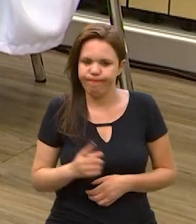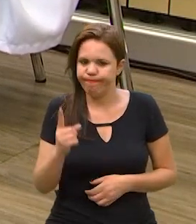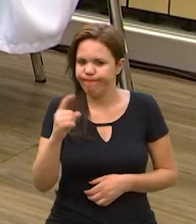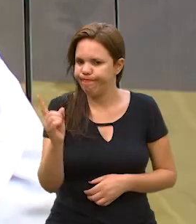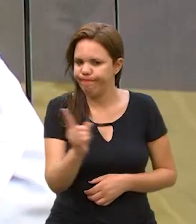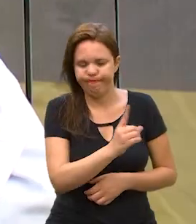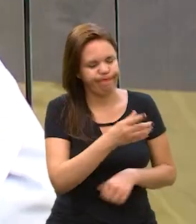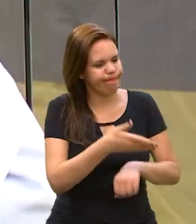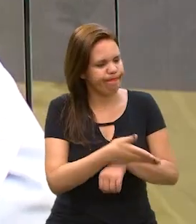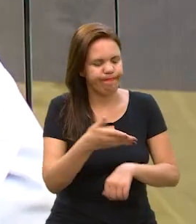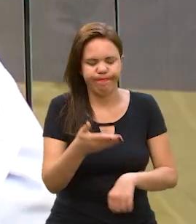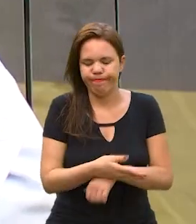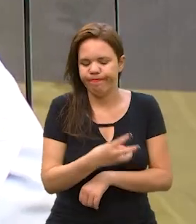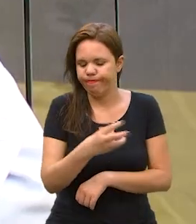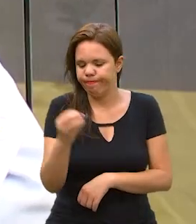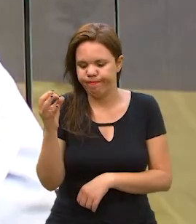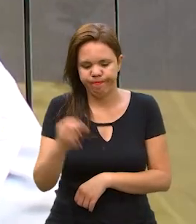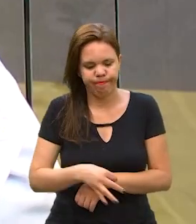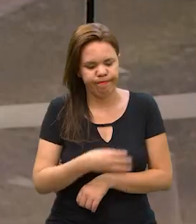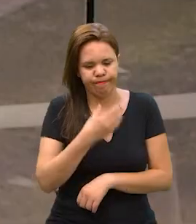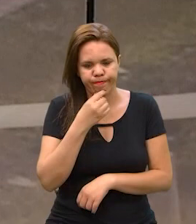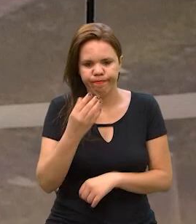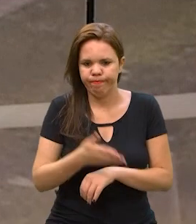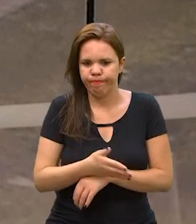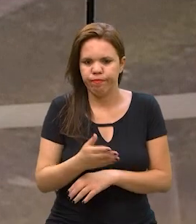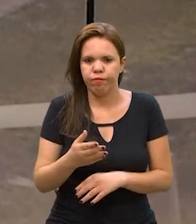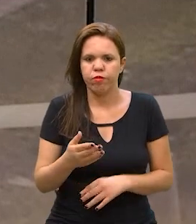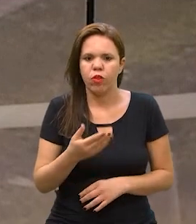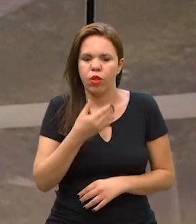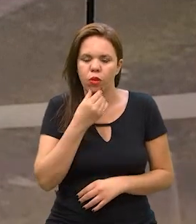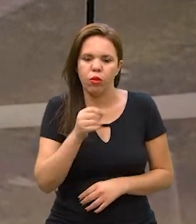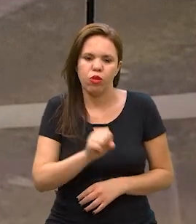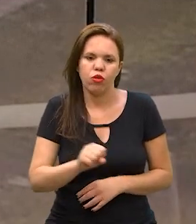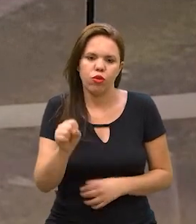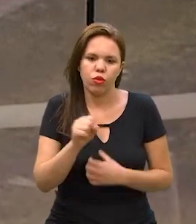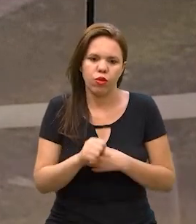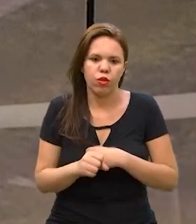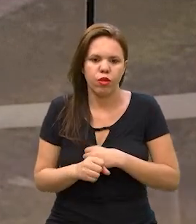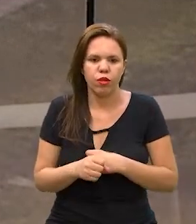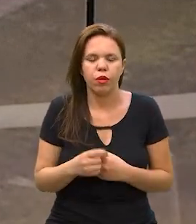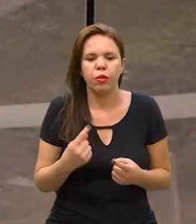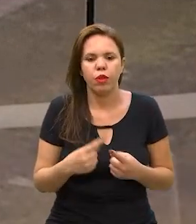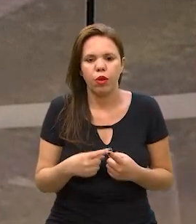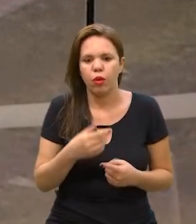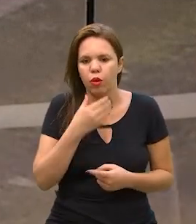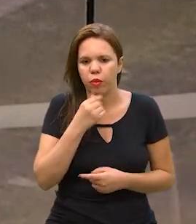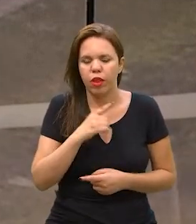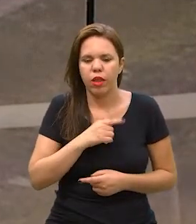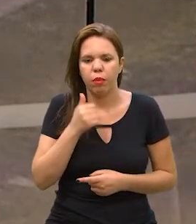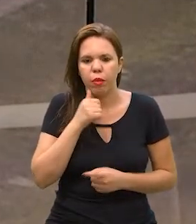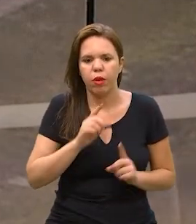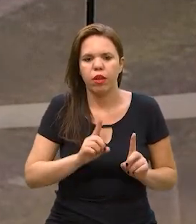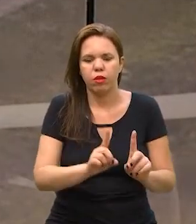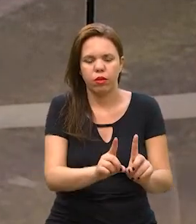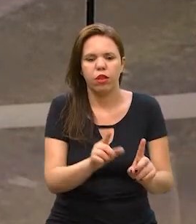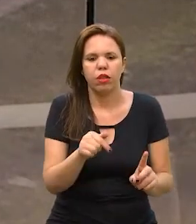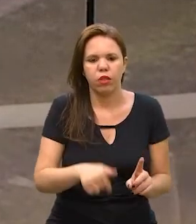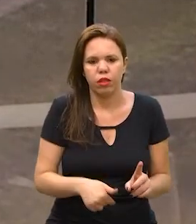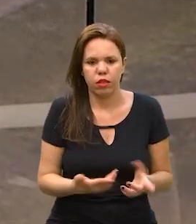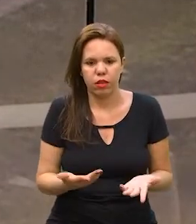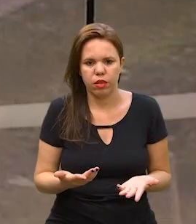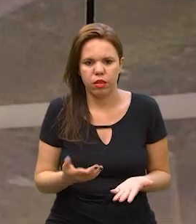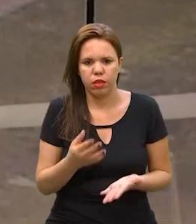vai, 30% dos homens não. Mas são homens solteiros, né? Porque se o homem tem uma mulher do lado,